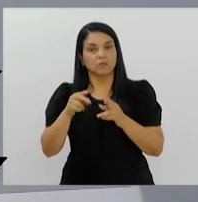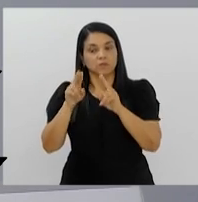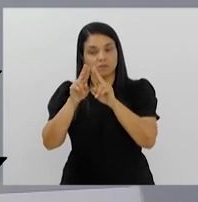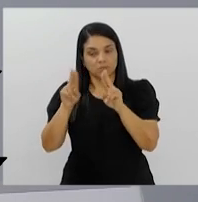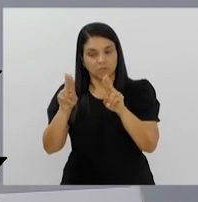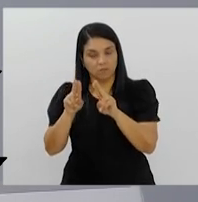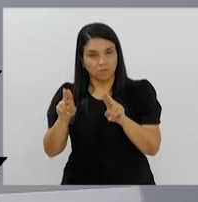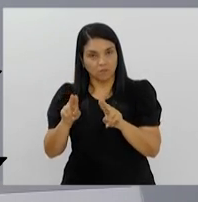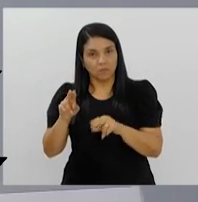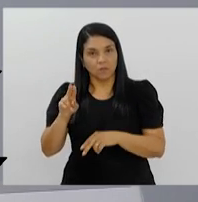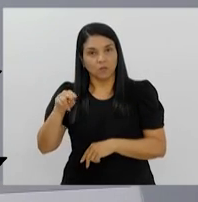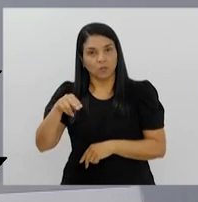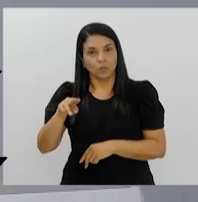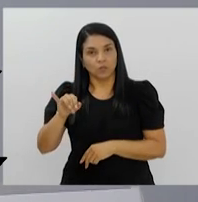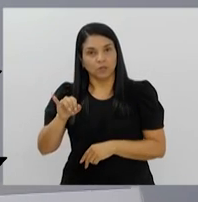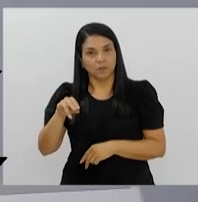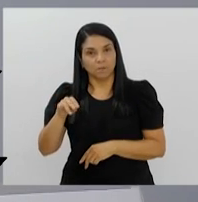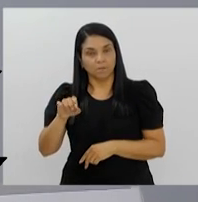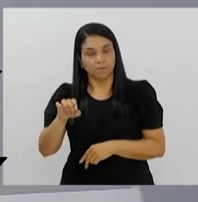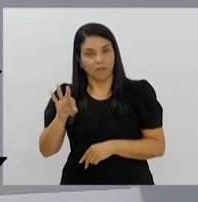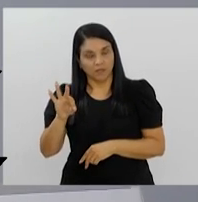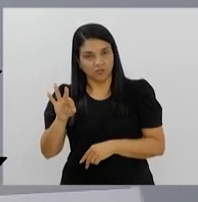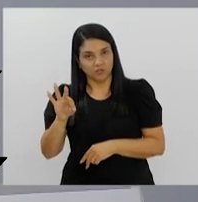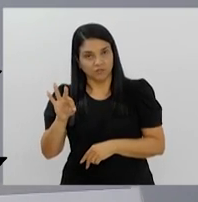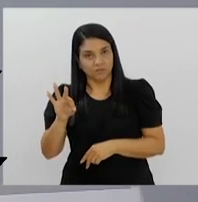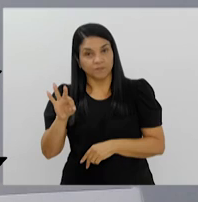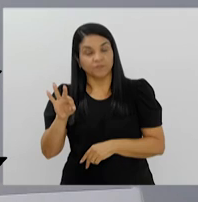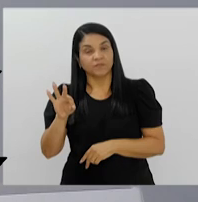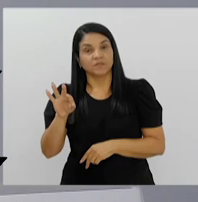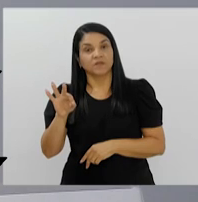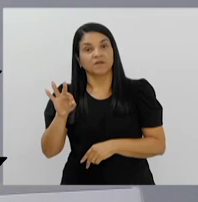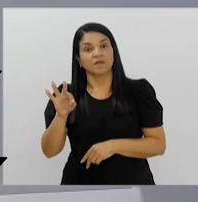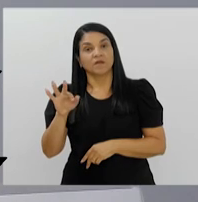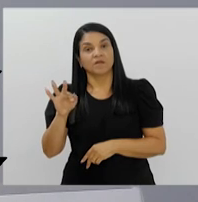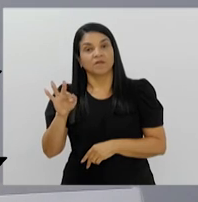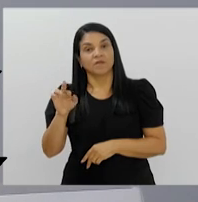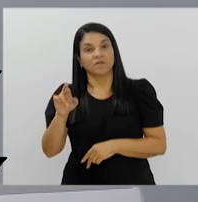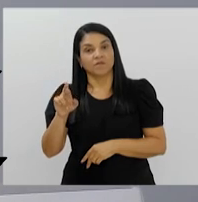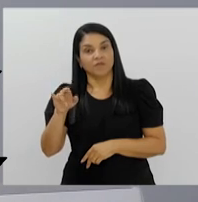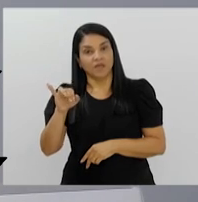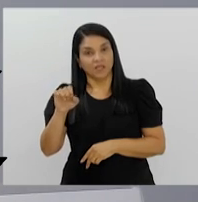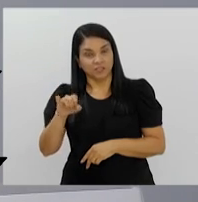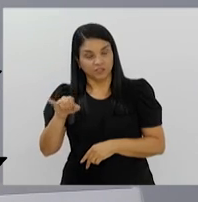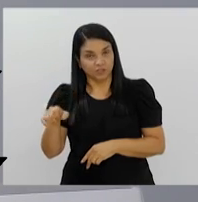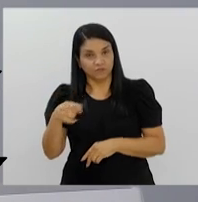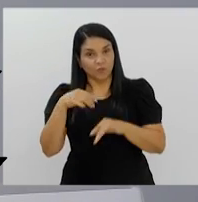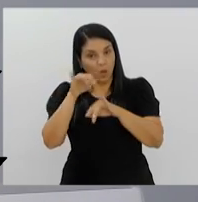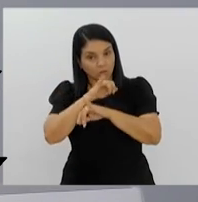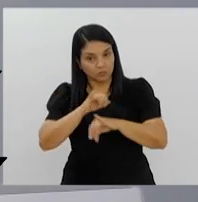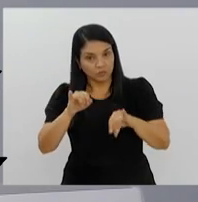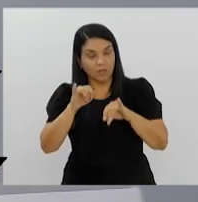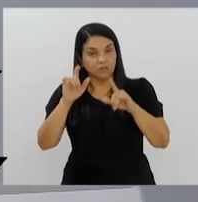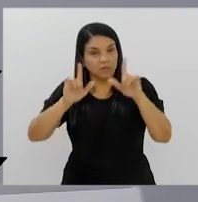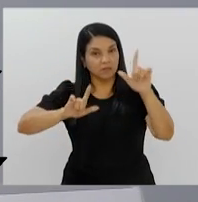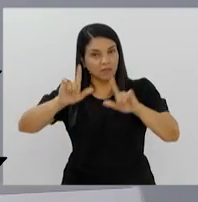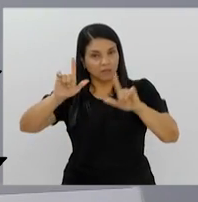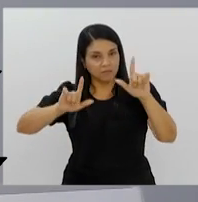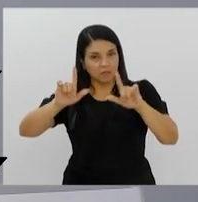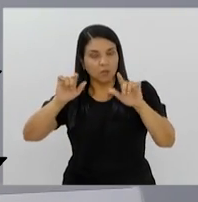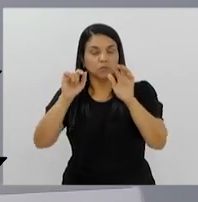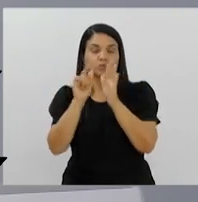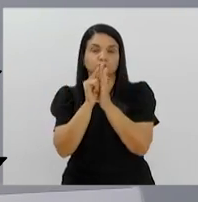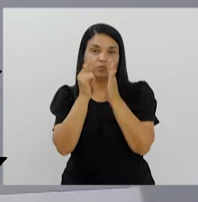desde ali foi amplamente comunicado e amplamente noticiado inclusive em canais de comunicação público saiu no